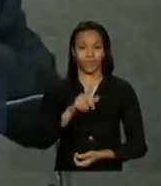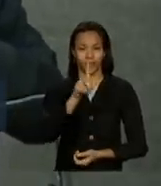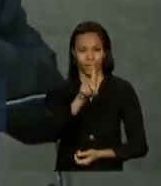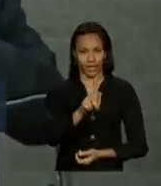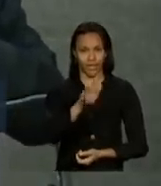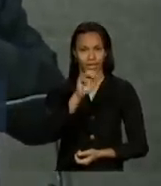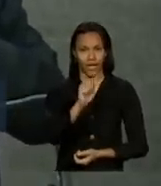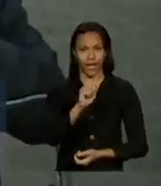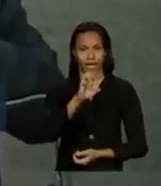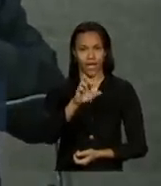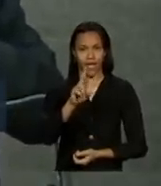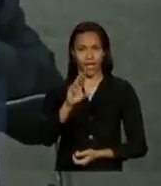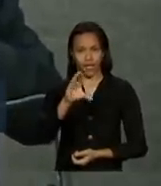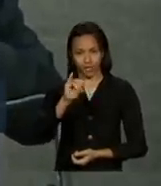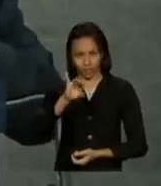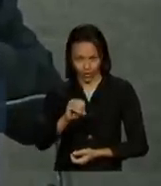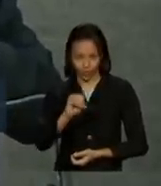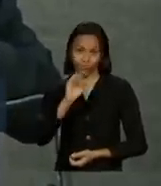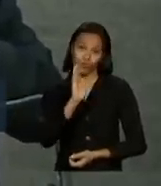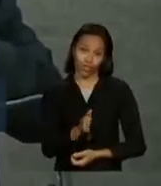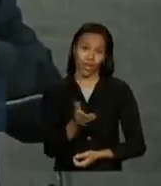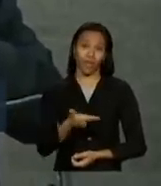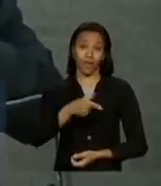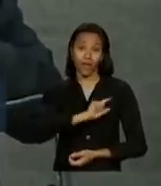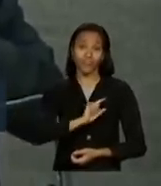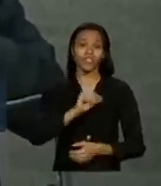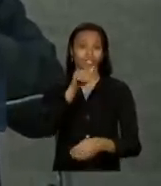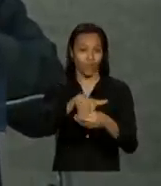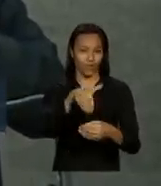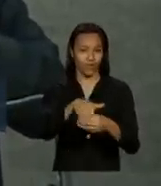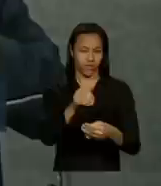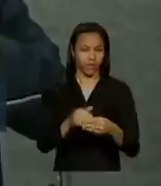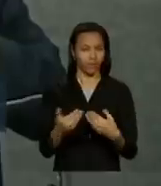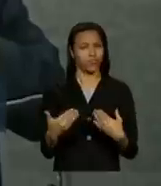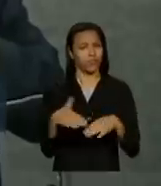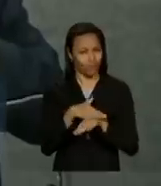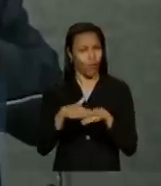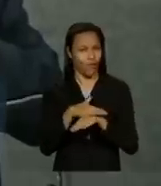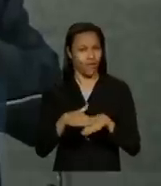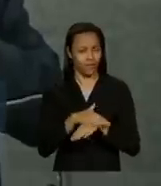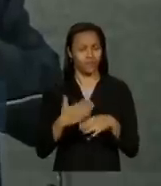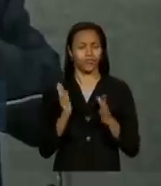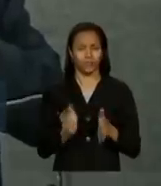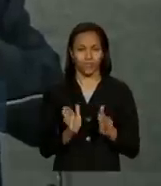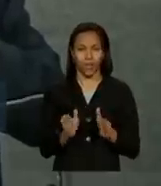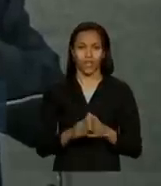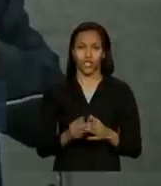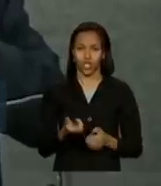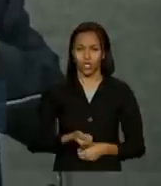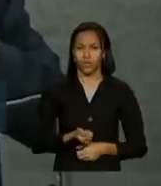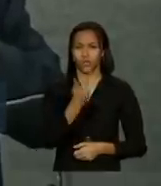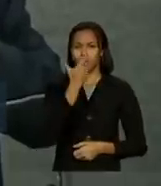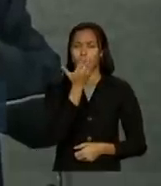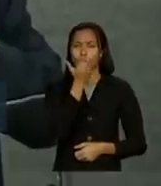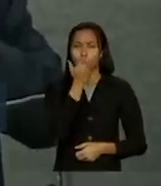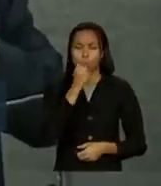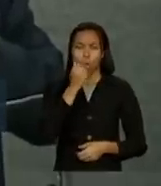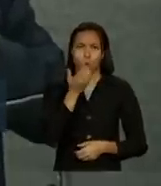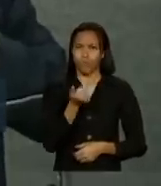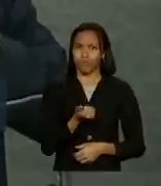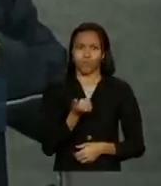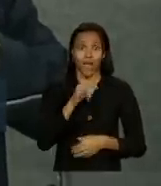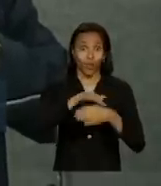fiz uma janta assim alguns meses antes da eleição E aí a janta começou tard 9 da noite